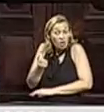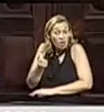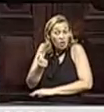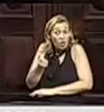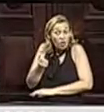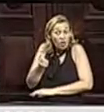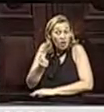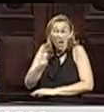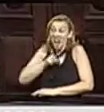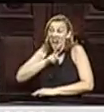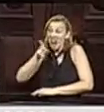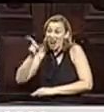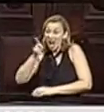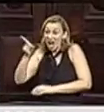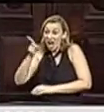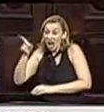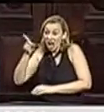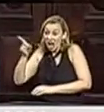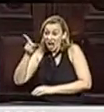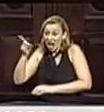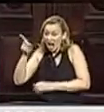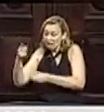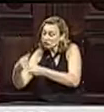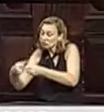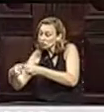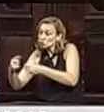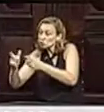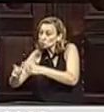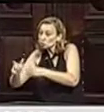produtora, 32% a mais.